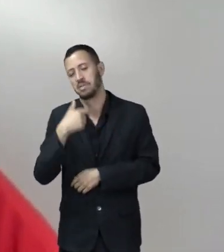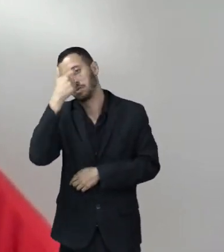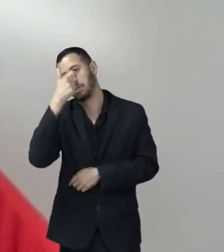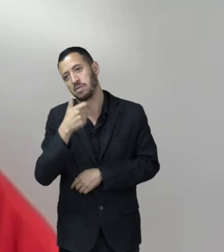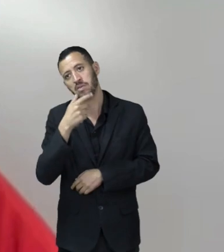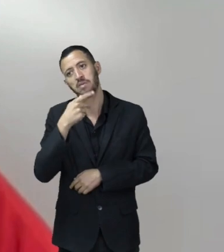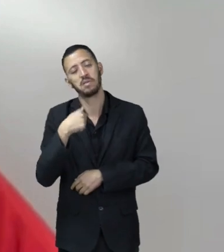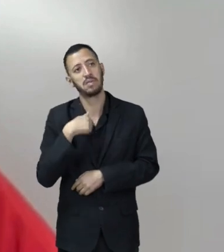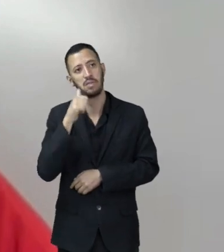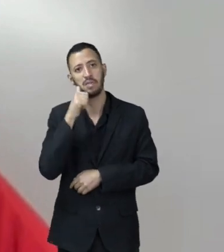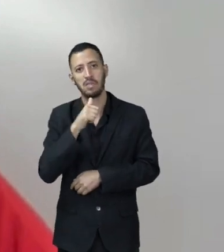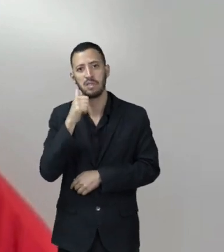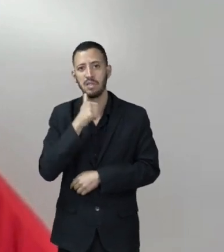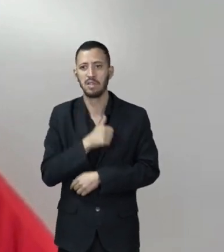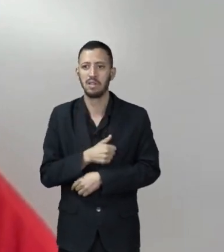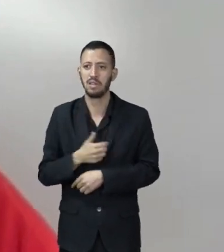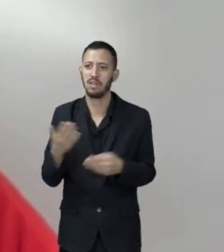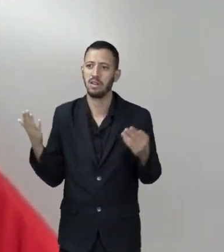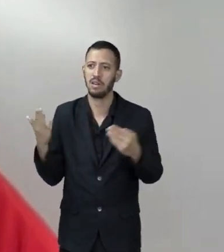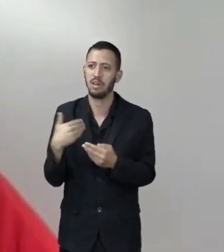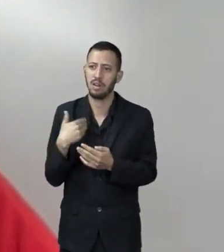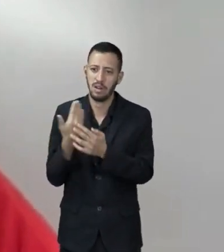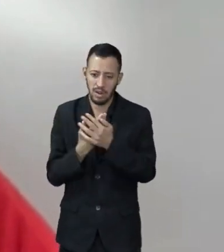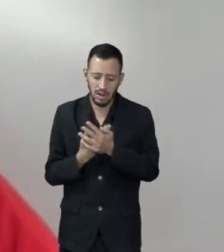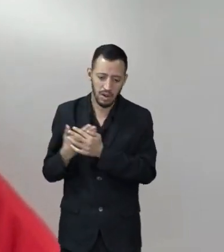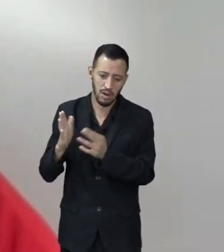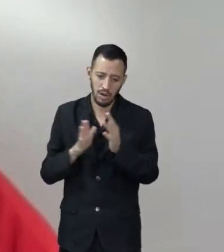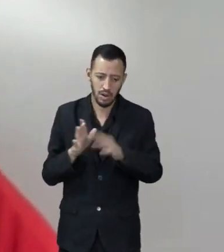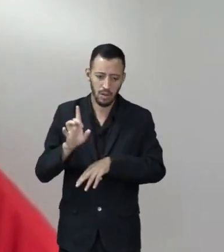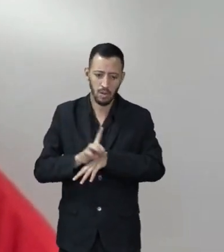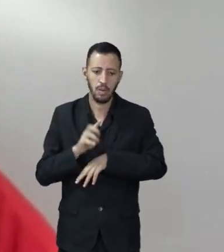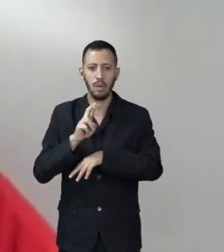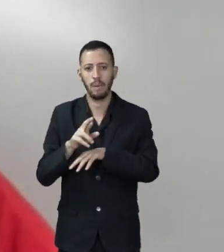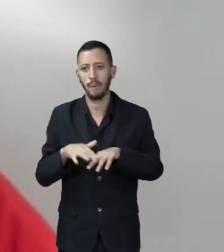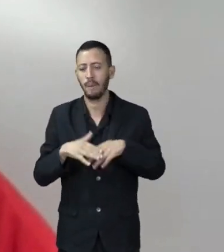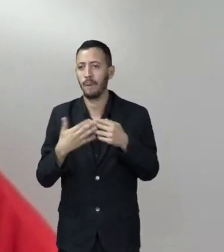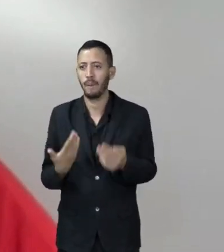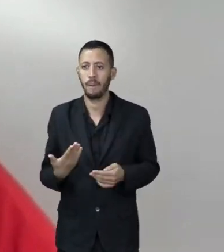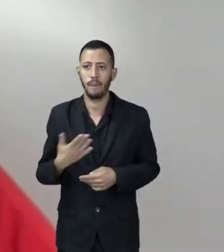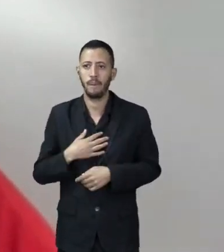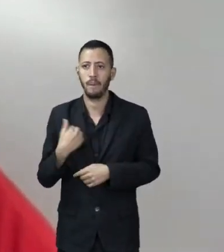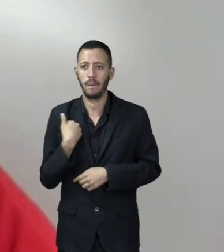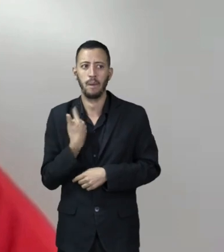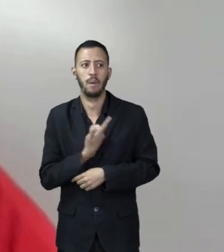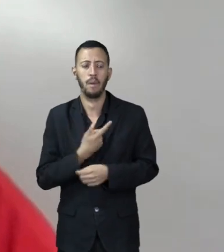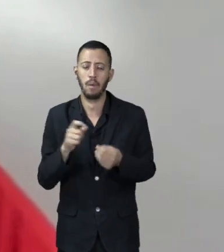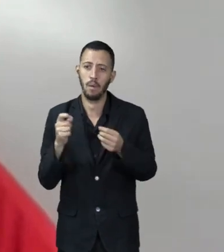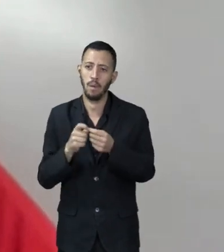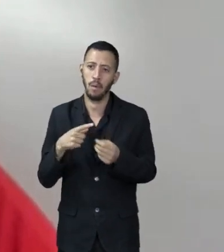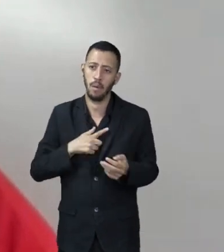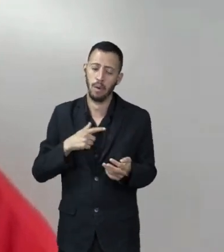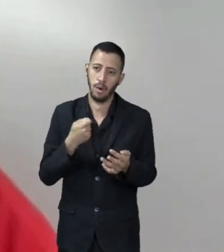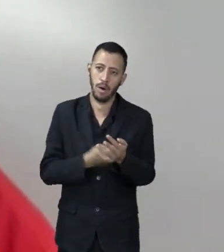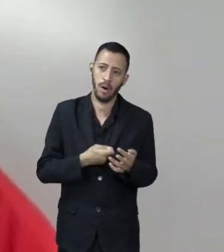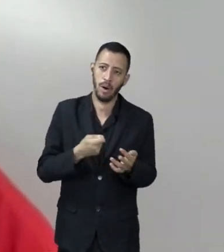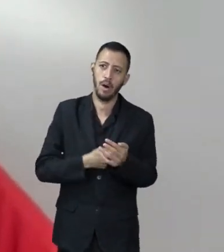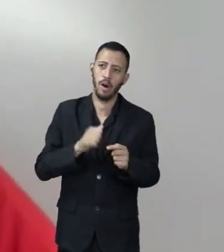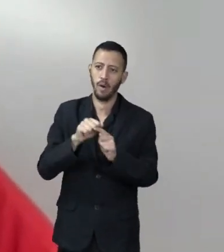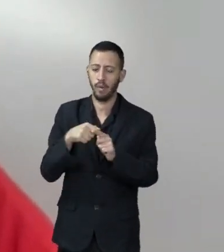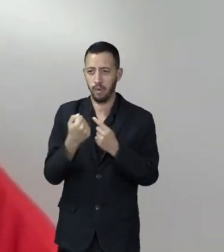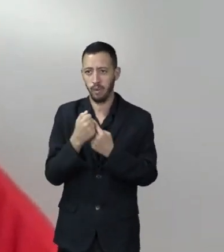né, que sou uma mulher branca, tive acesso a estudo, a doutorado, enfim, né, o mínimo que eu faço, a minha obrigação social é